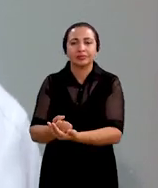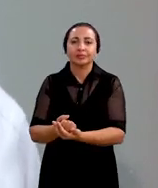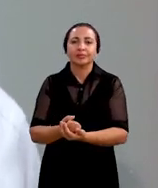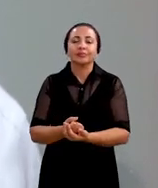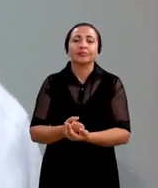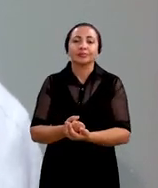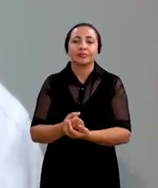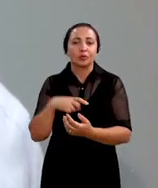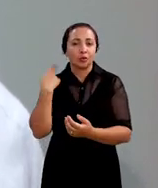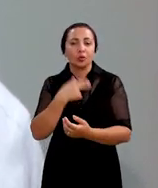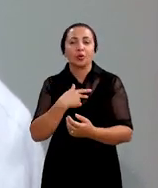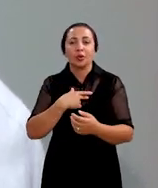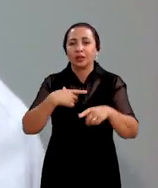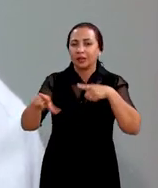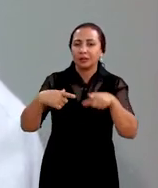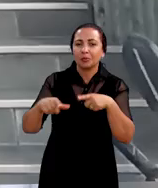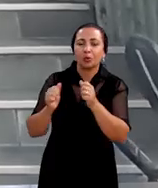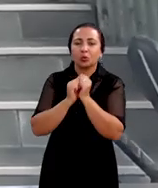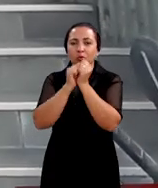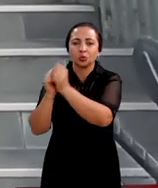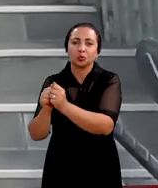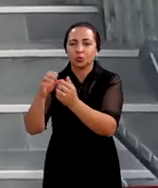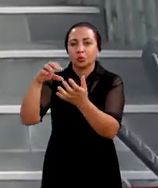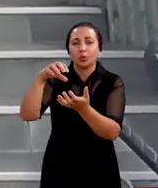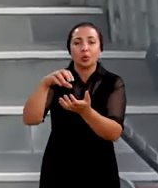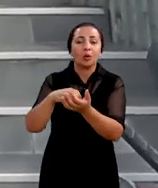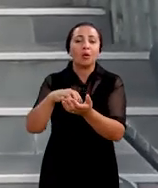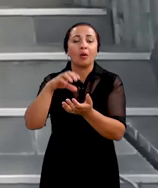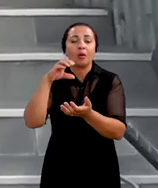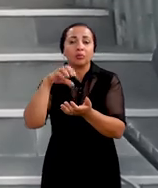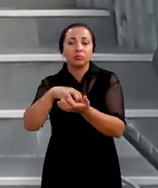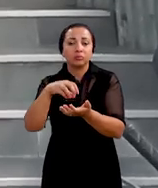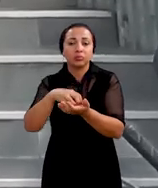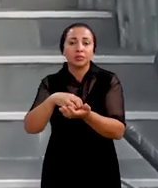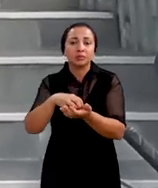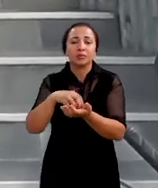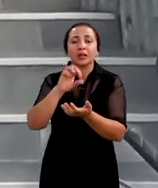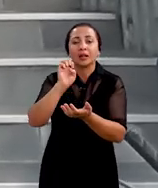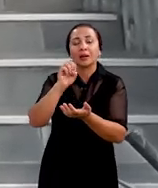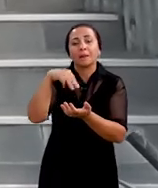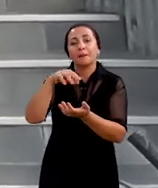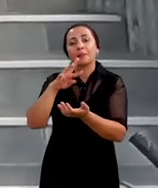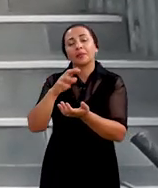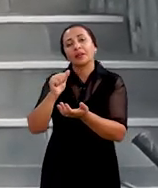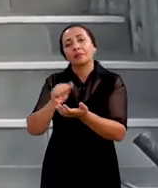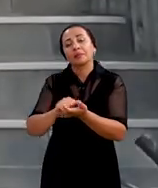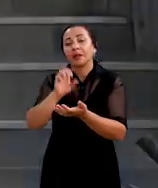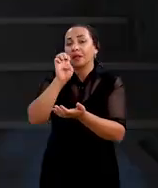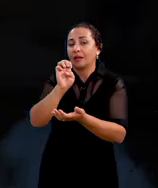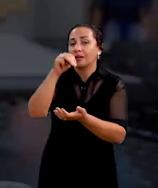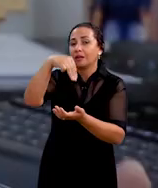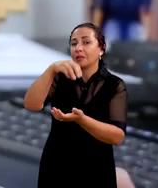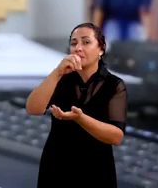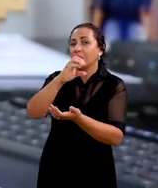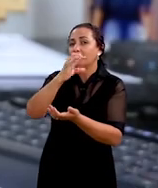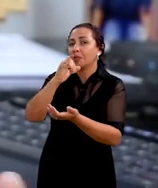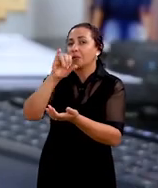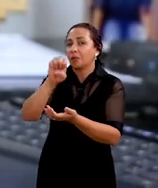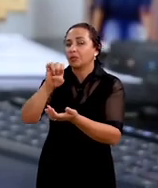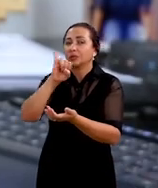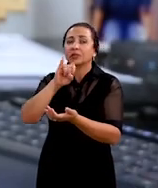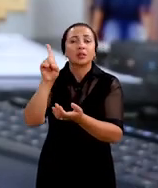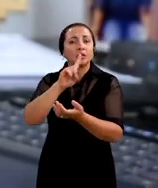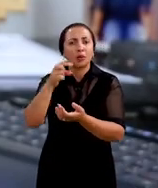essa solução. Então, para isso, a gente trabalhou junto com o Centro de Hemoterapia e Hematologia do Ceará. O Hemossi não